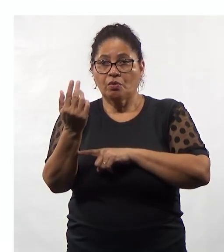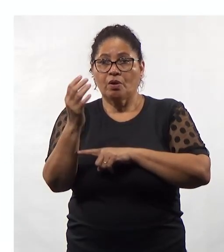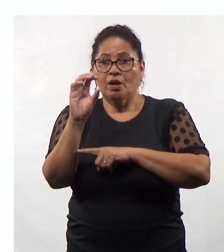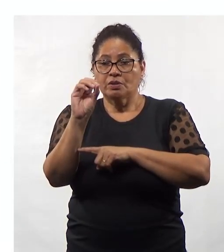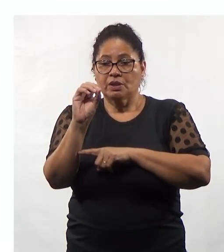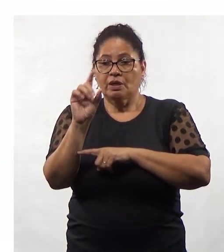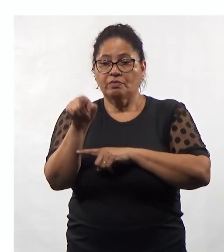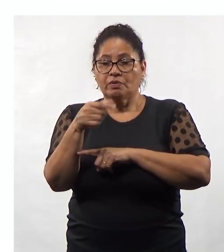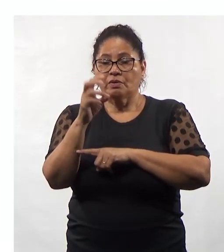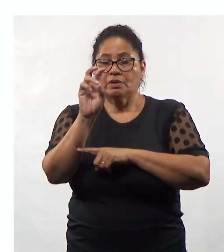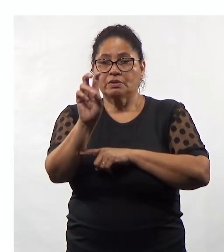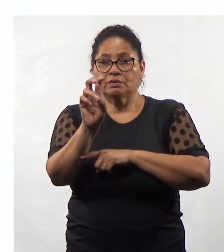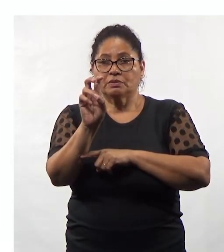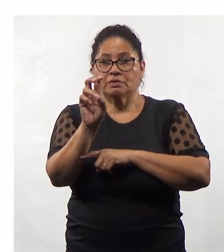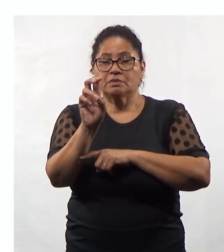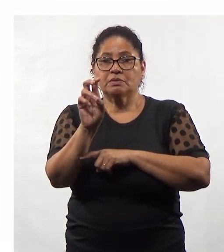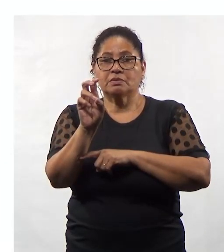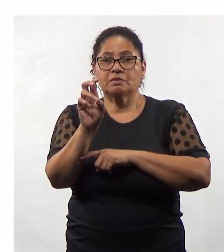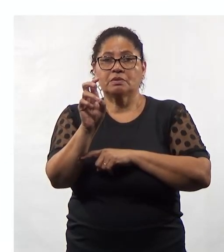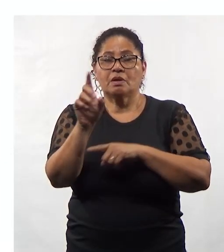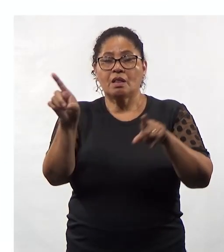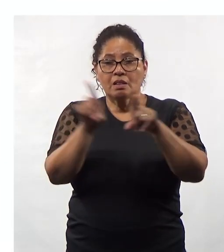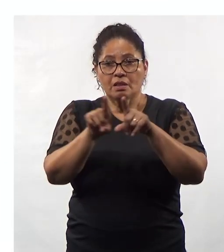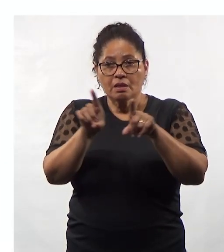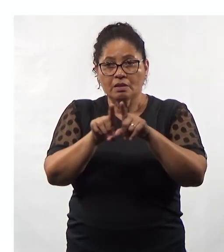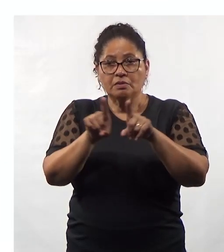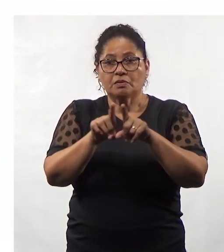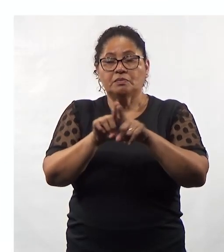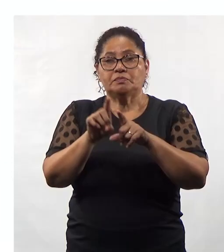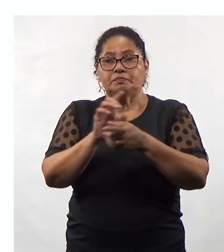0,5. Assim também é para